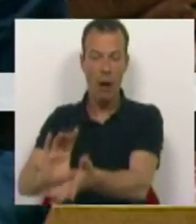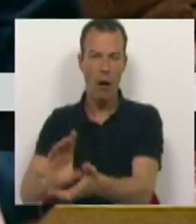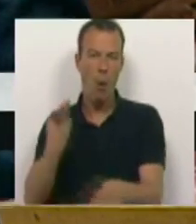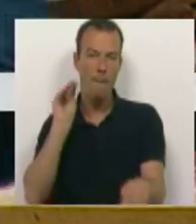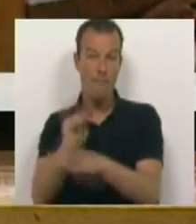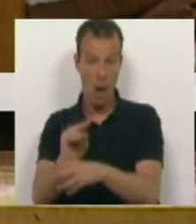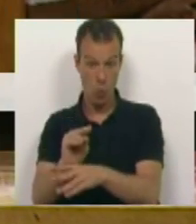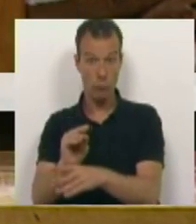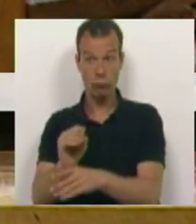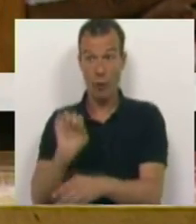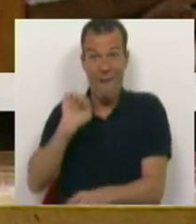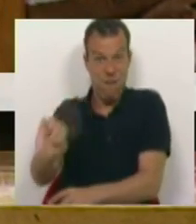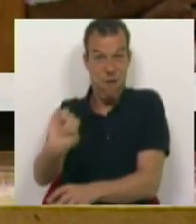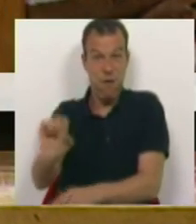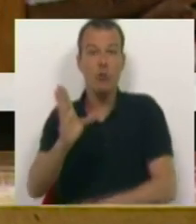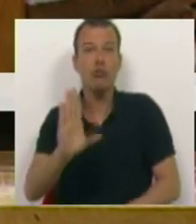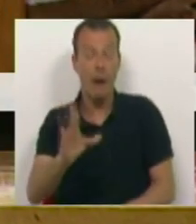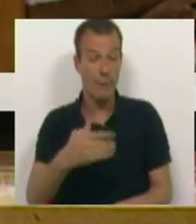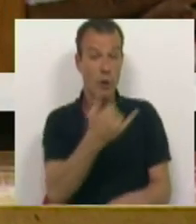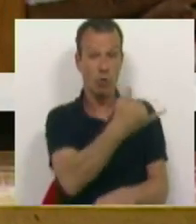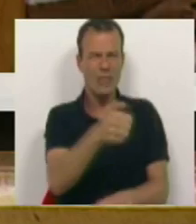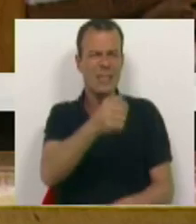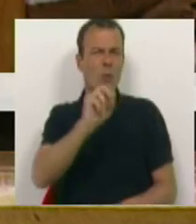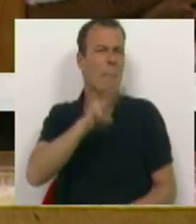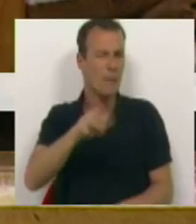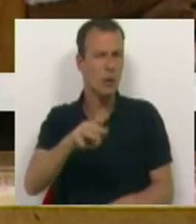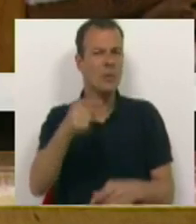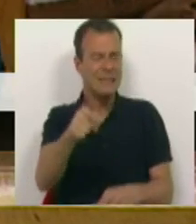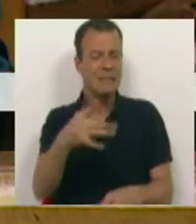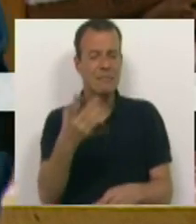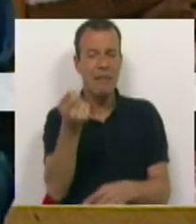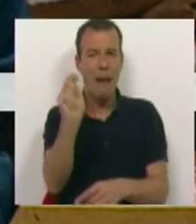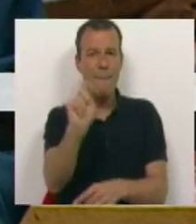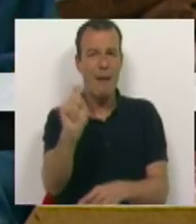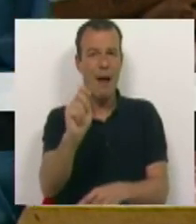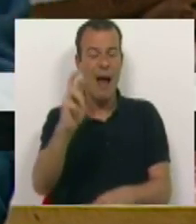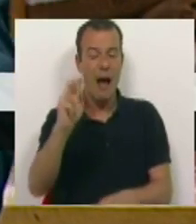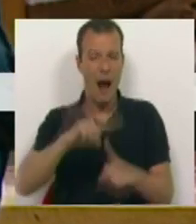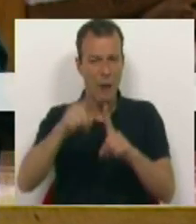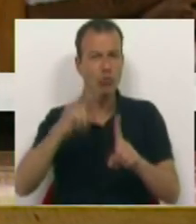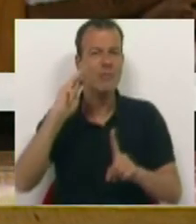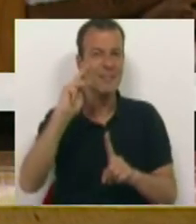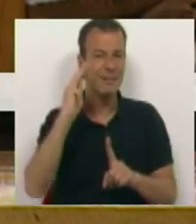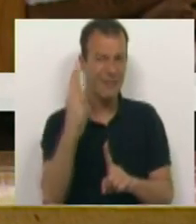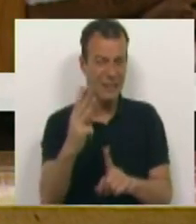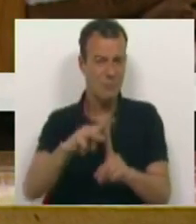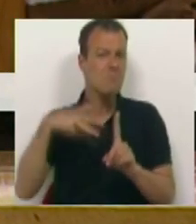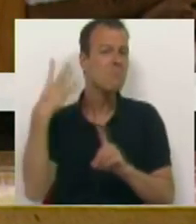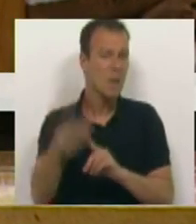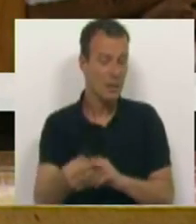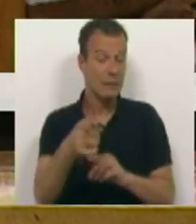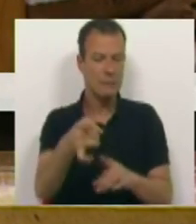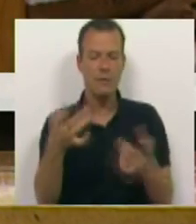seu. Desses, 250 milhões só entrarão daqui a 3 anos no banco. Além disso, o Lone Star não